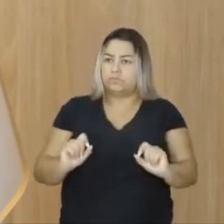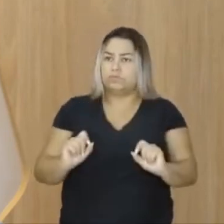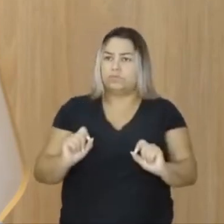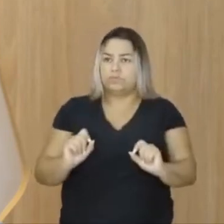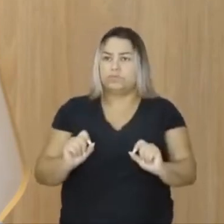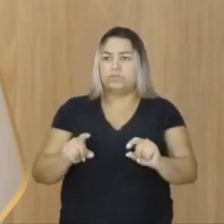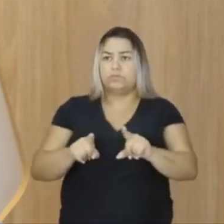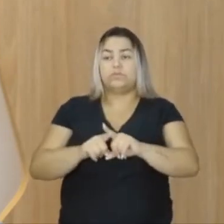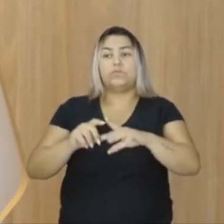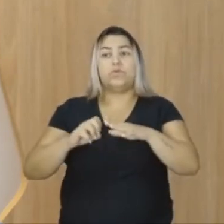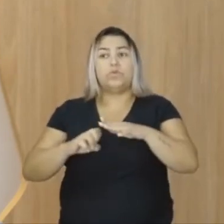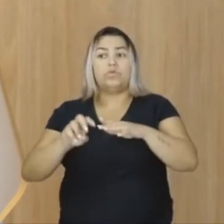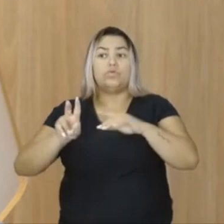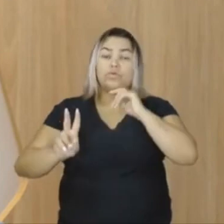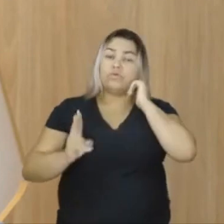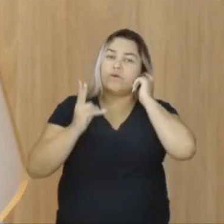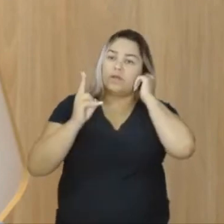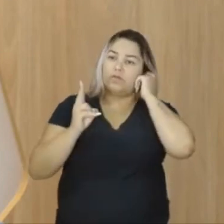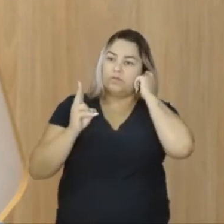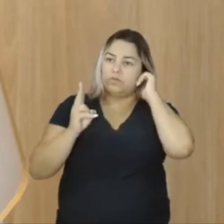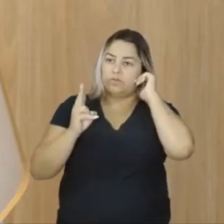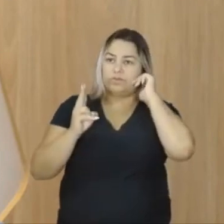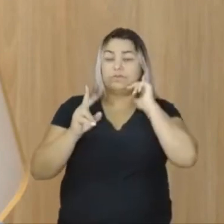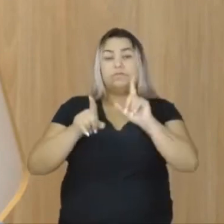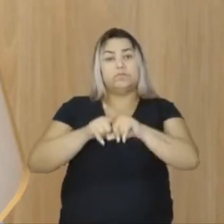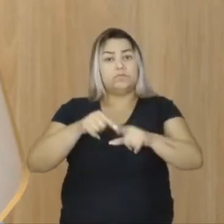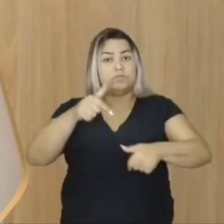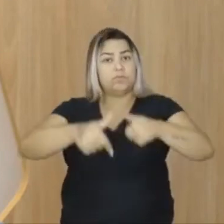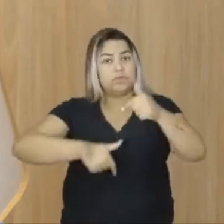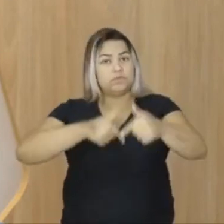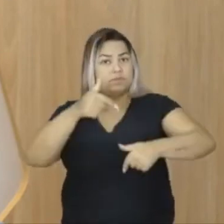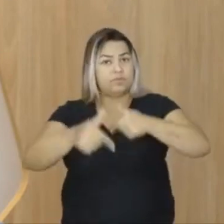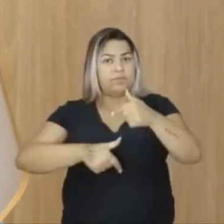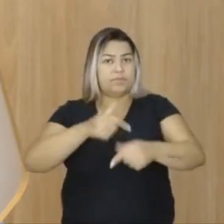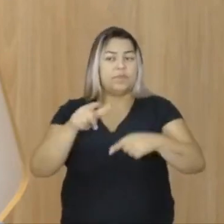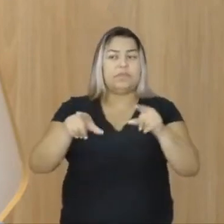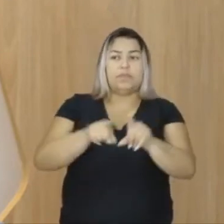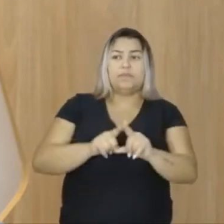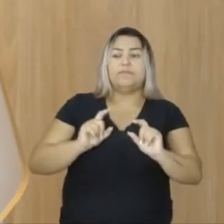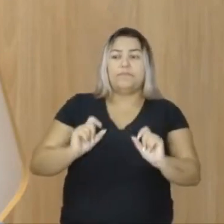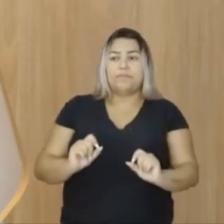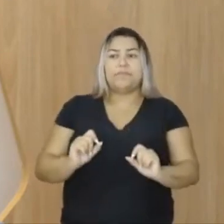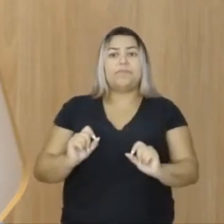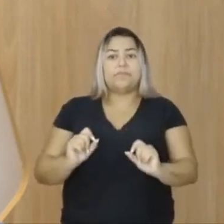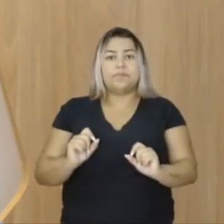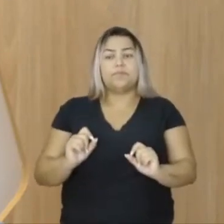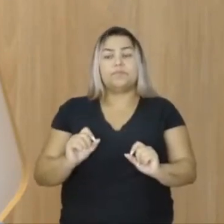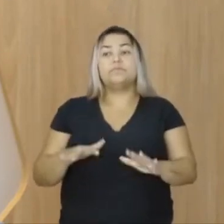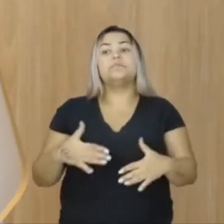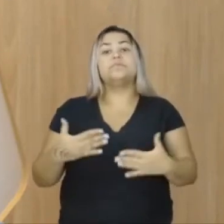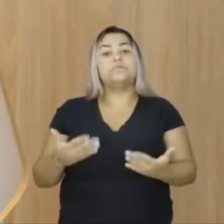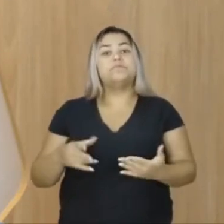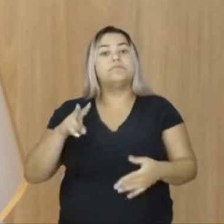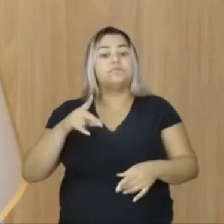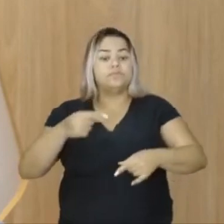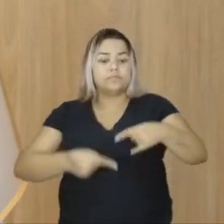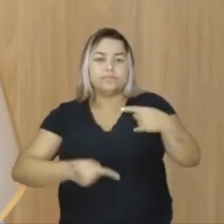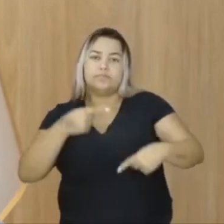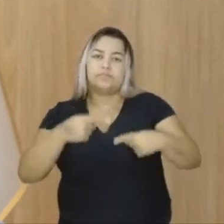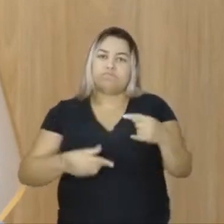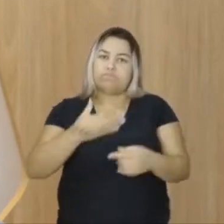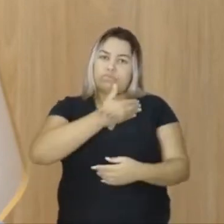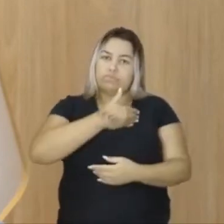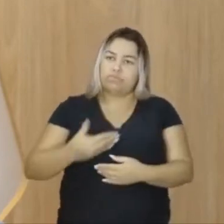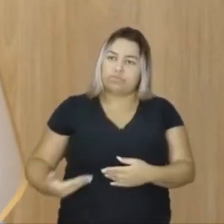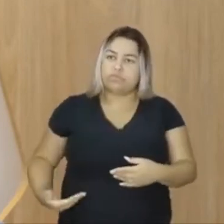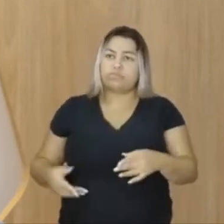a ser exportador de valor agregado. Vamos gerar muitos empregos e vamos gerar muita arrecadação. Então nós vamos ter muita política pública. Então por